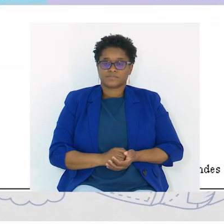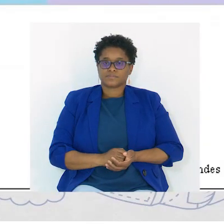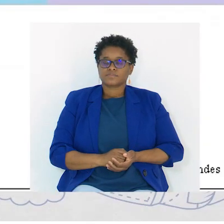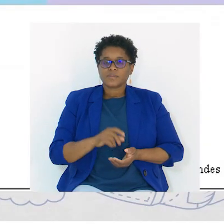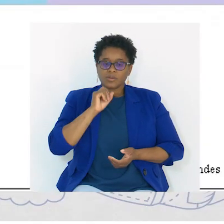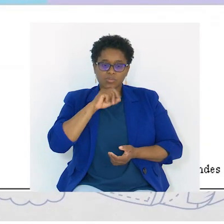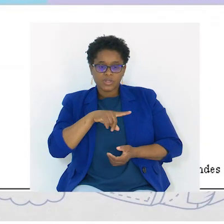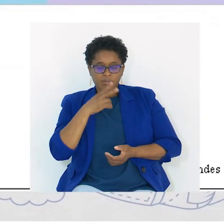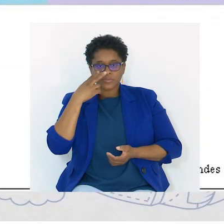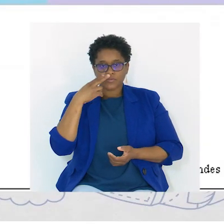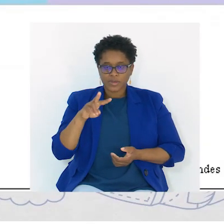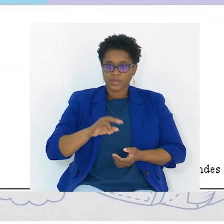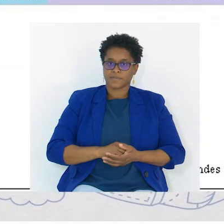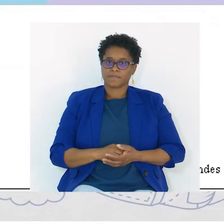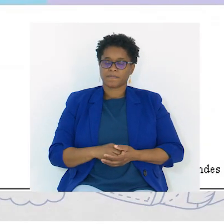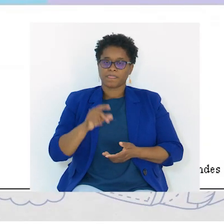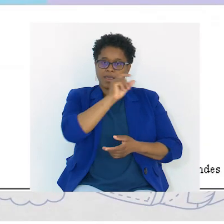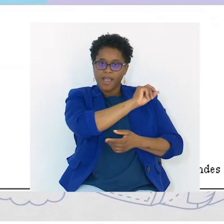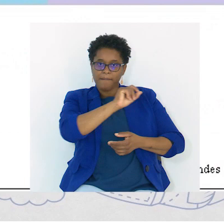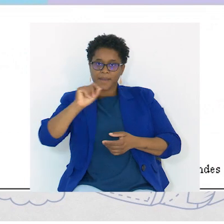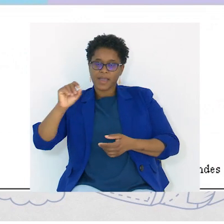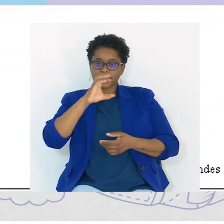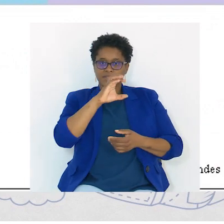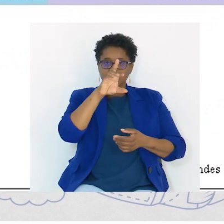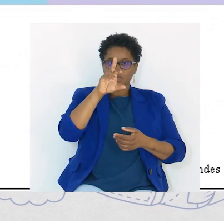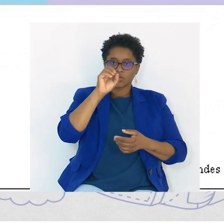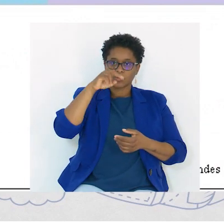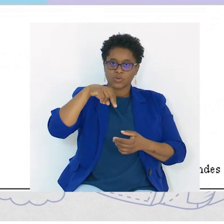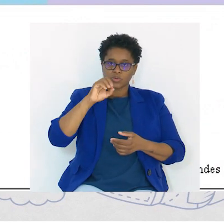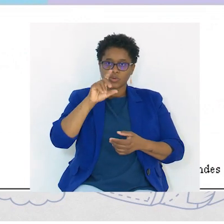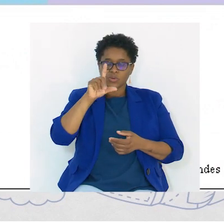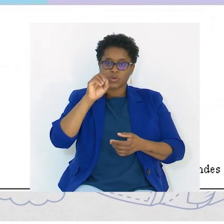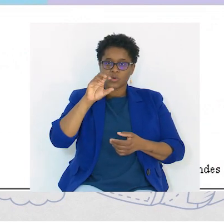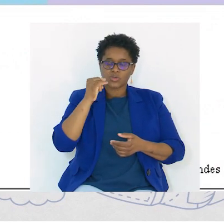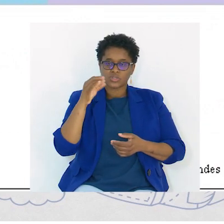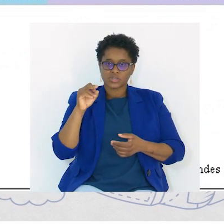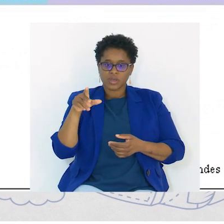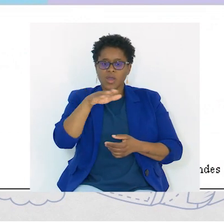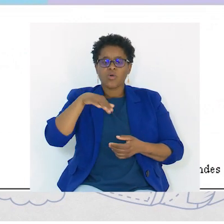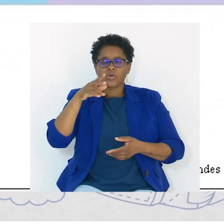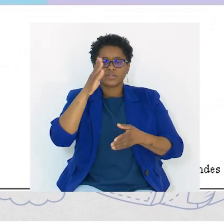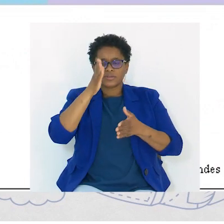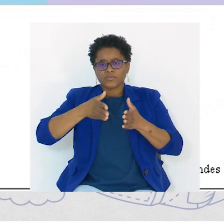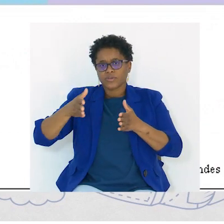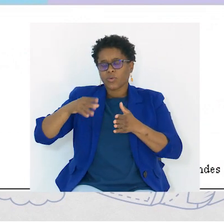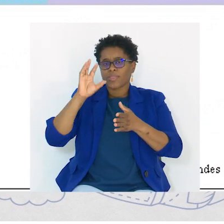Tanto podem ver barra cronológica, onde divide os tempos